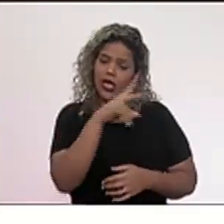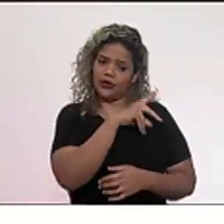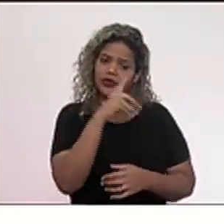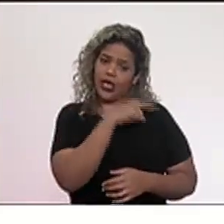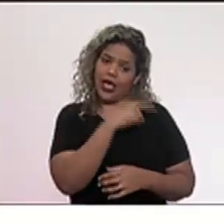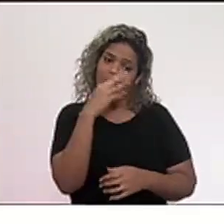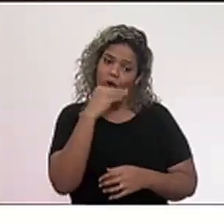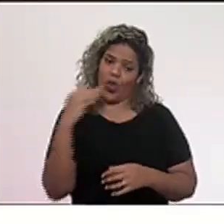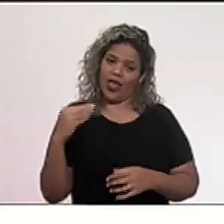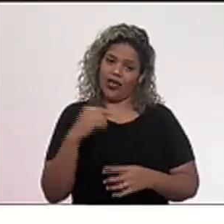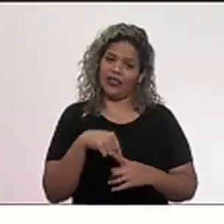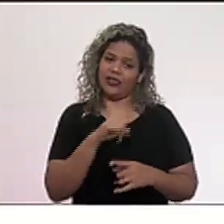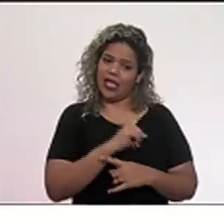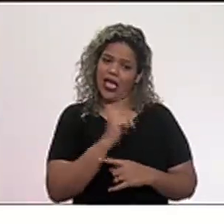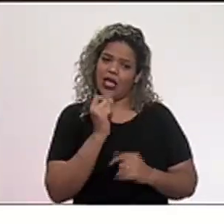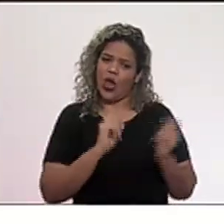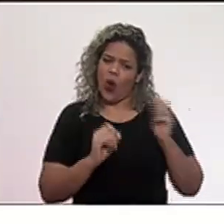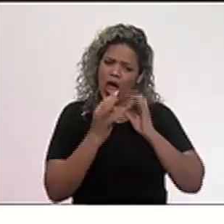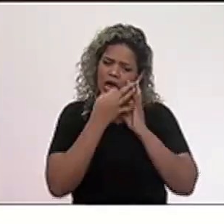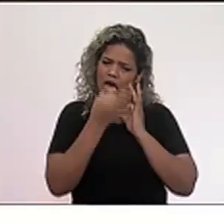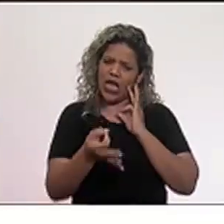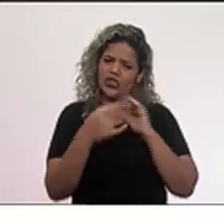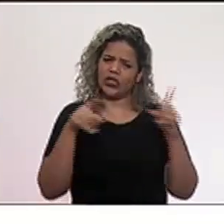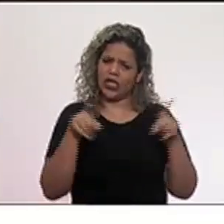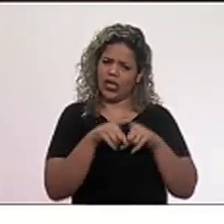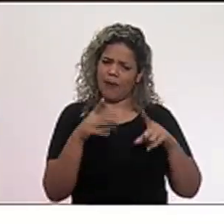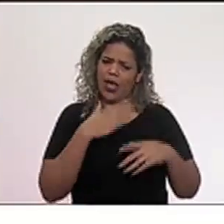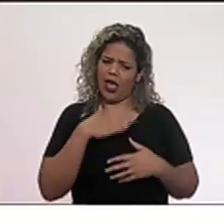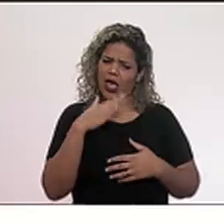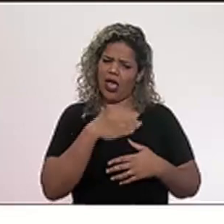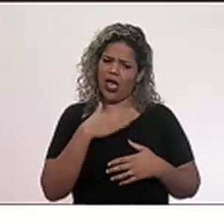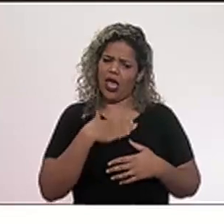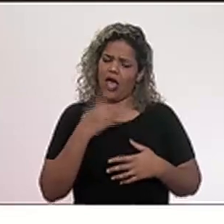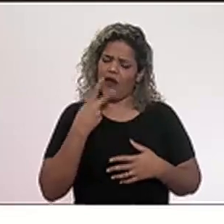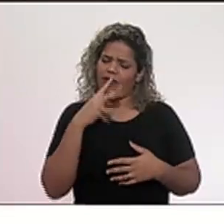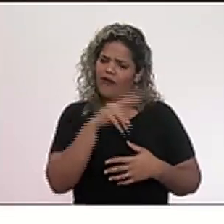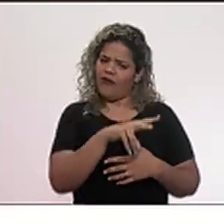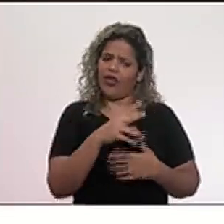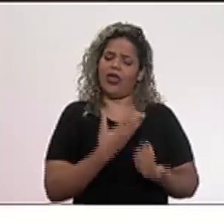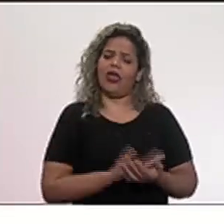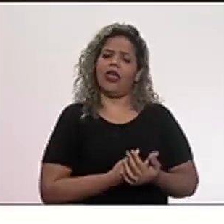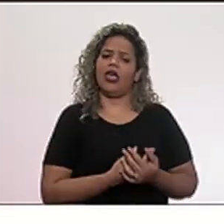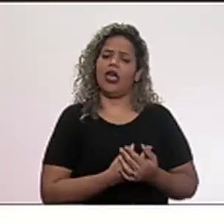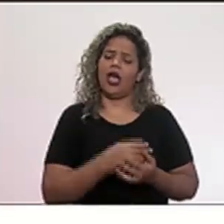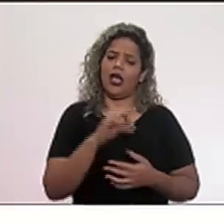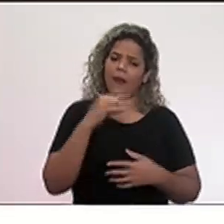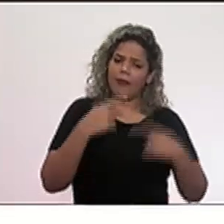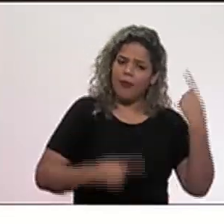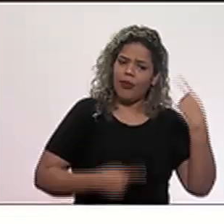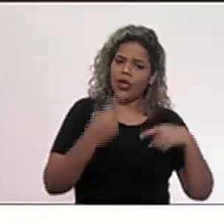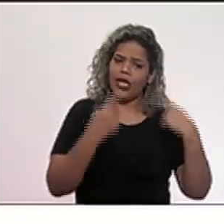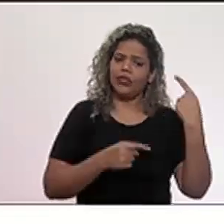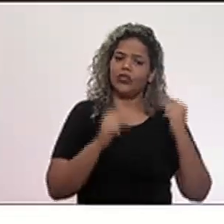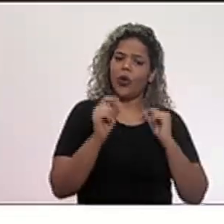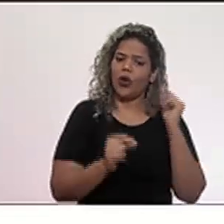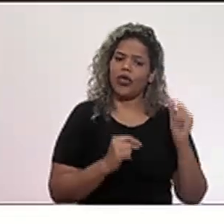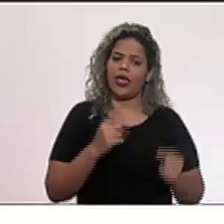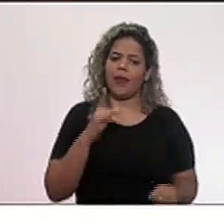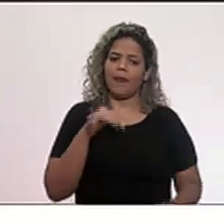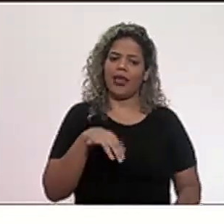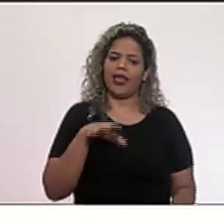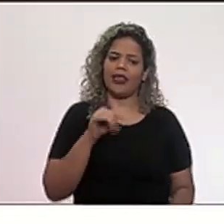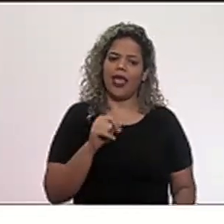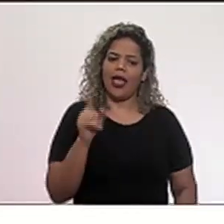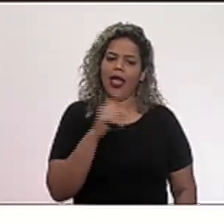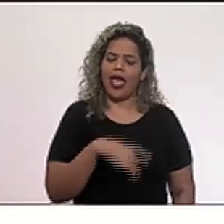pareça, e aqui fica uma crítica também a uma reavaliação da política de penas